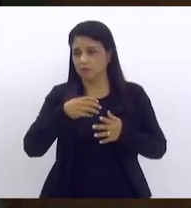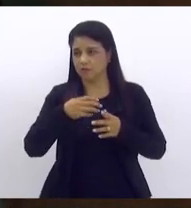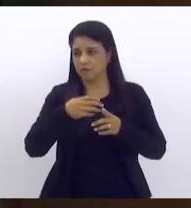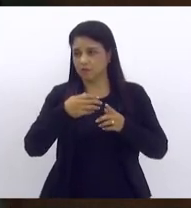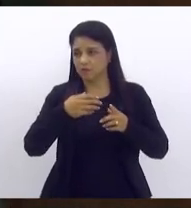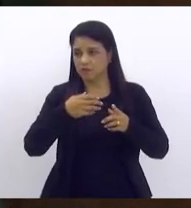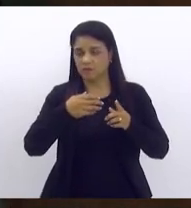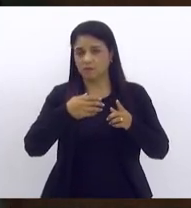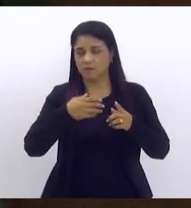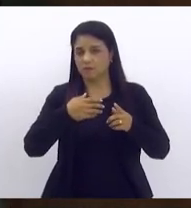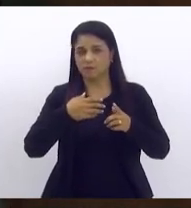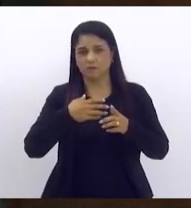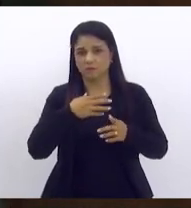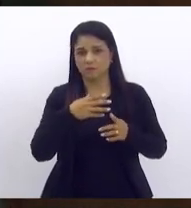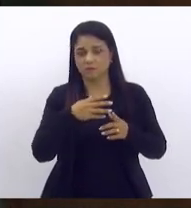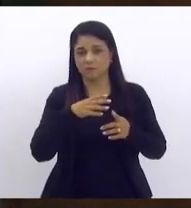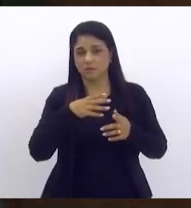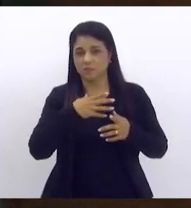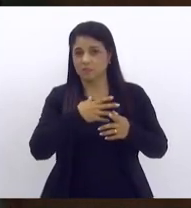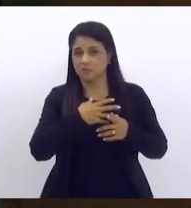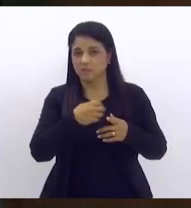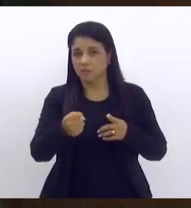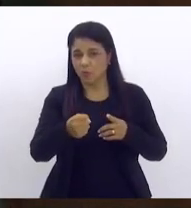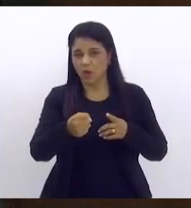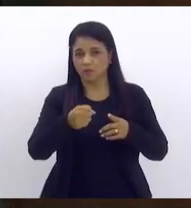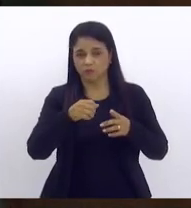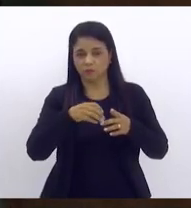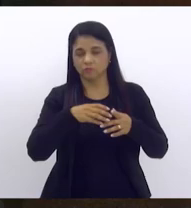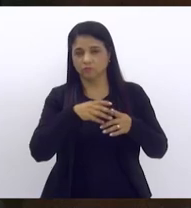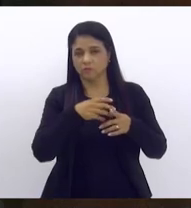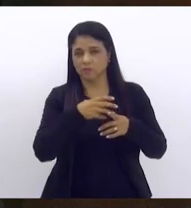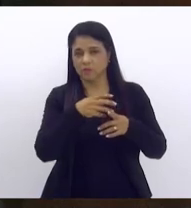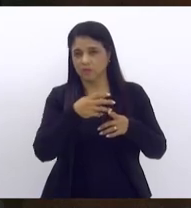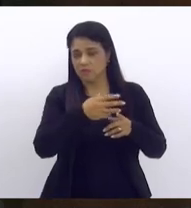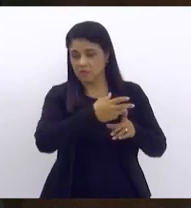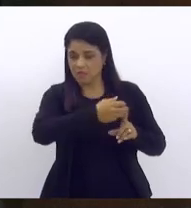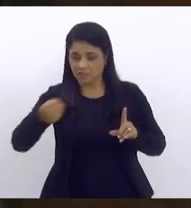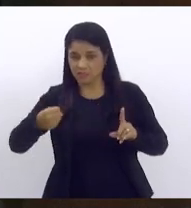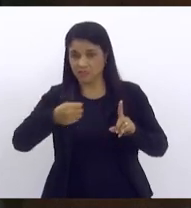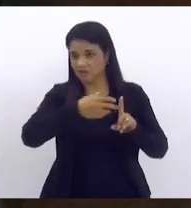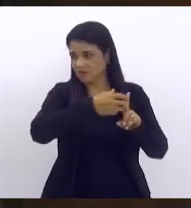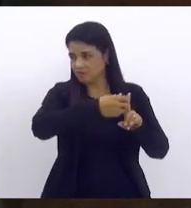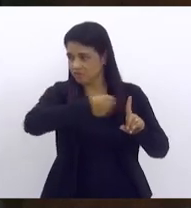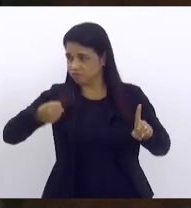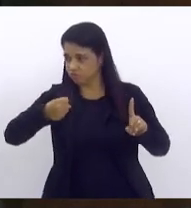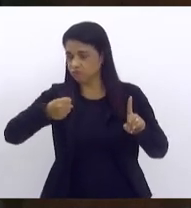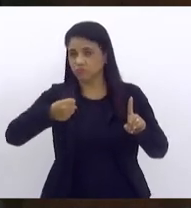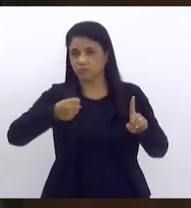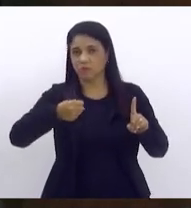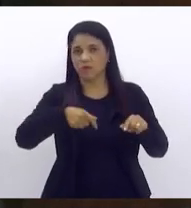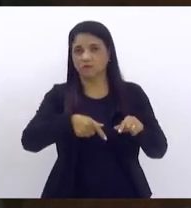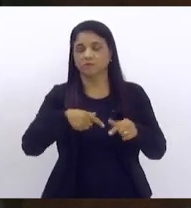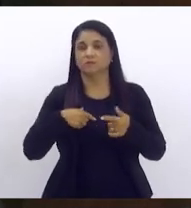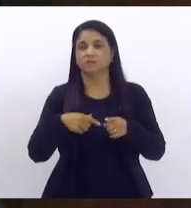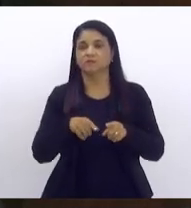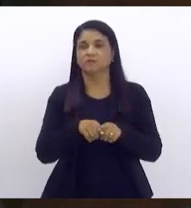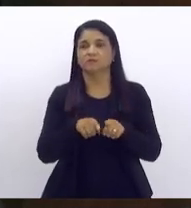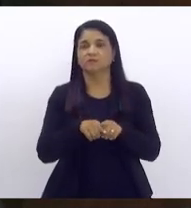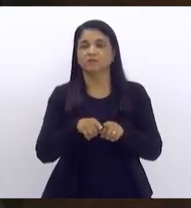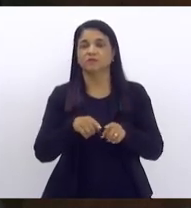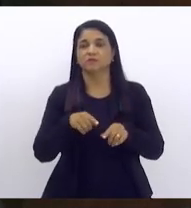E é objeto de uma moção que eu vou entregá-los agora, mas para registrar a presença nos anais da casa